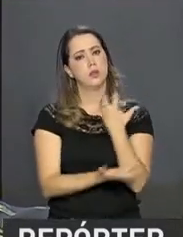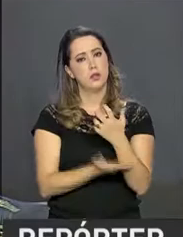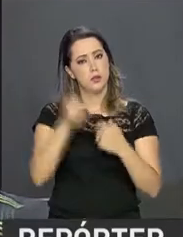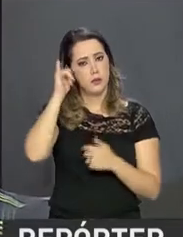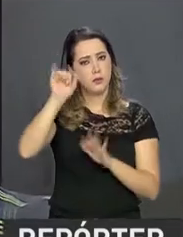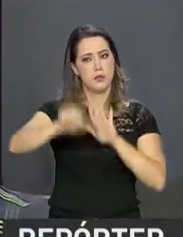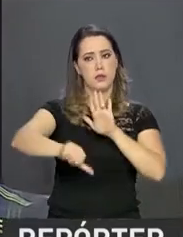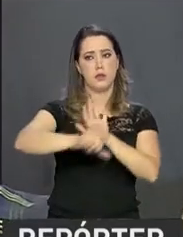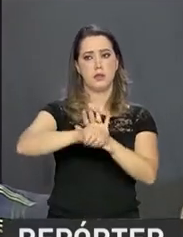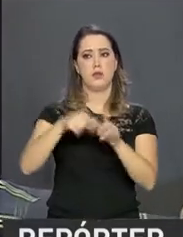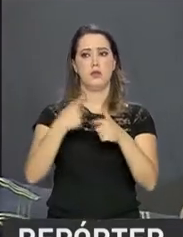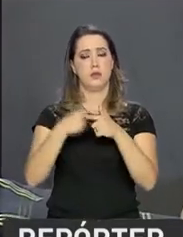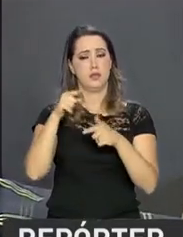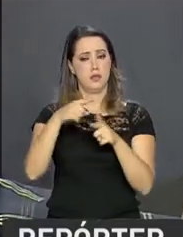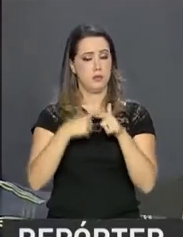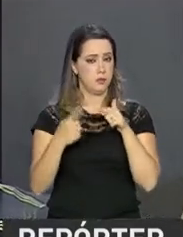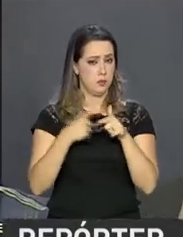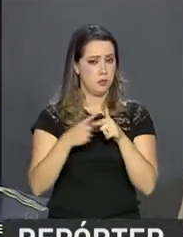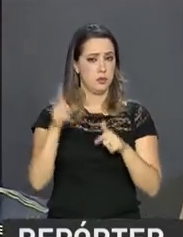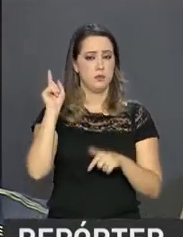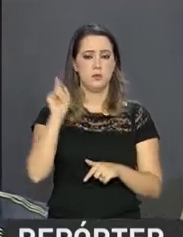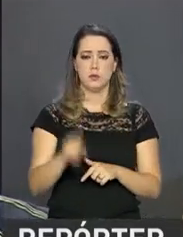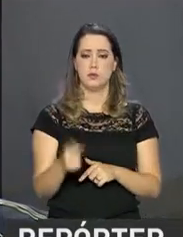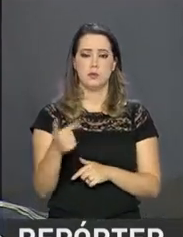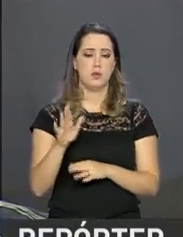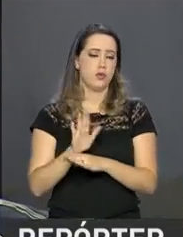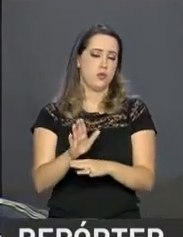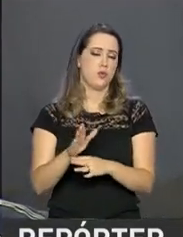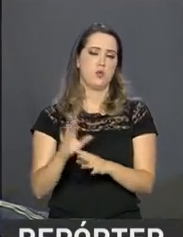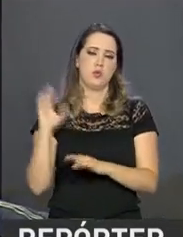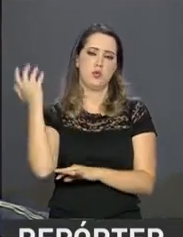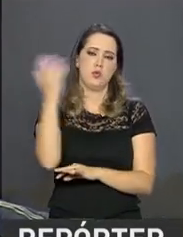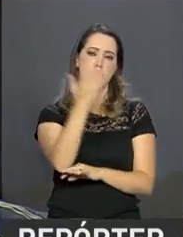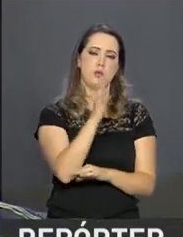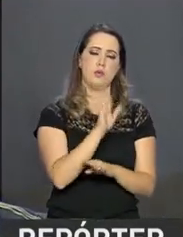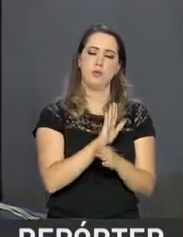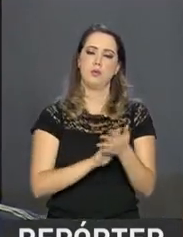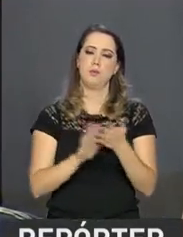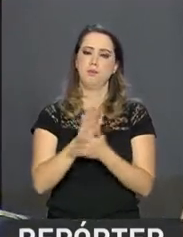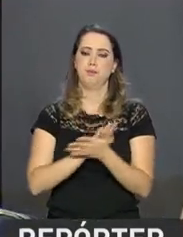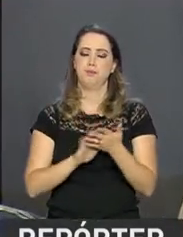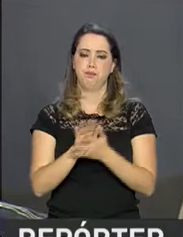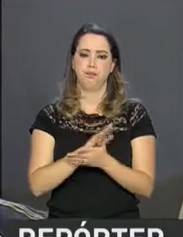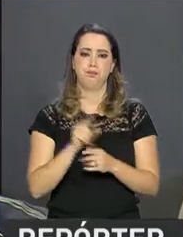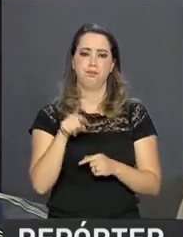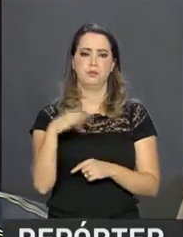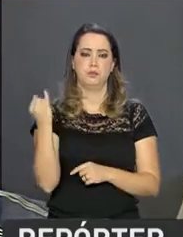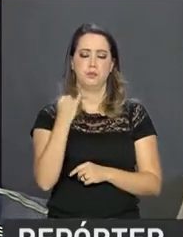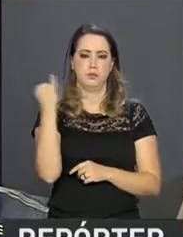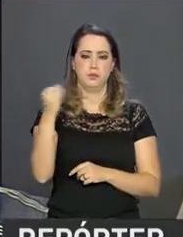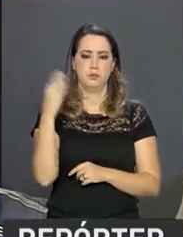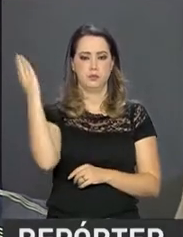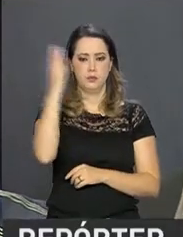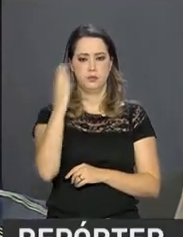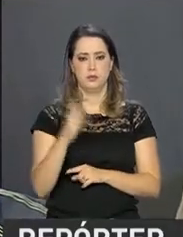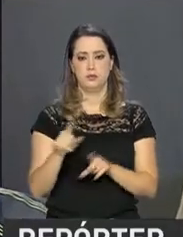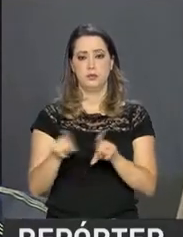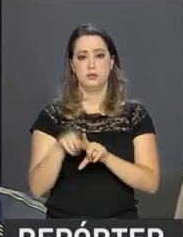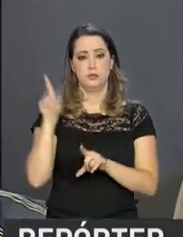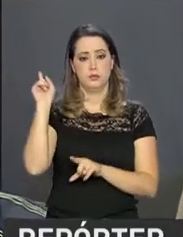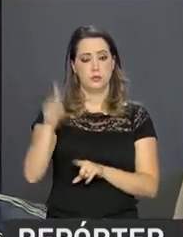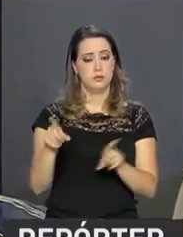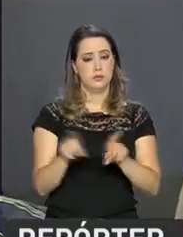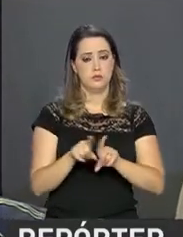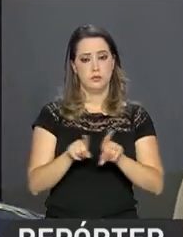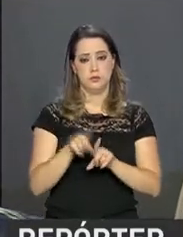porque é 100 legal como eu disse não ajuda o meio ambiente não protege esse bioma tão importante para o brasil mas ele